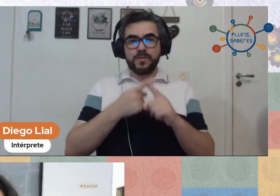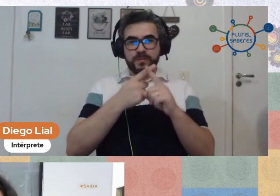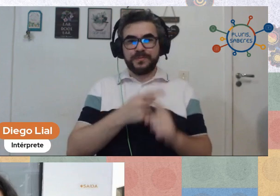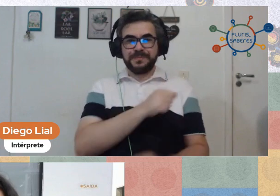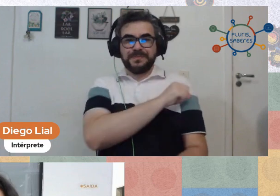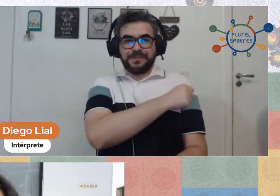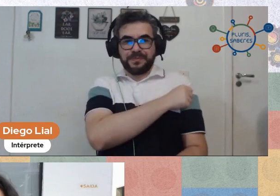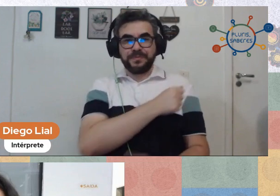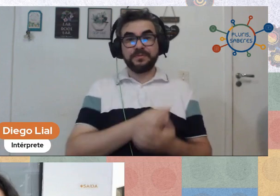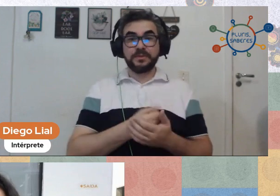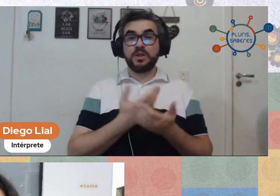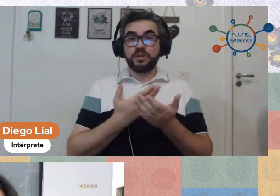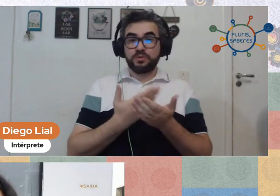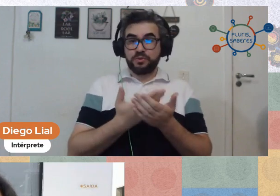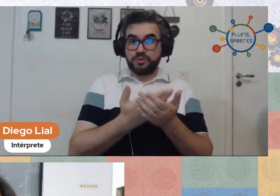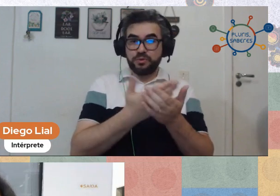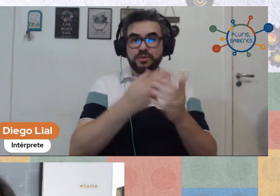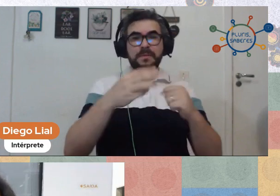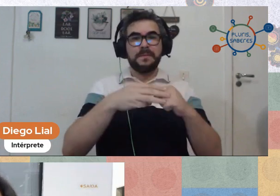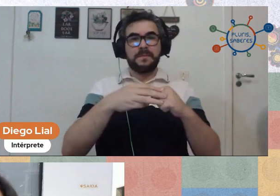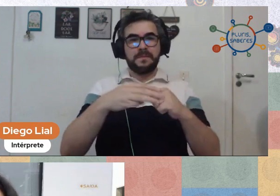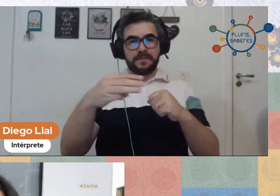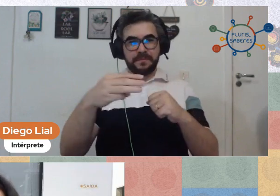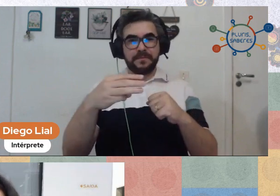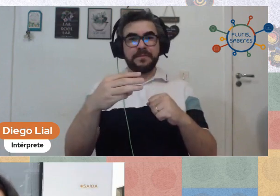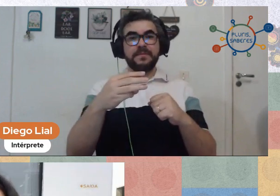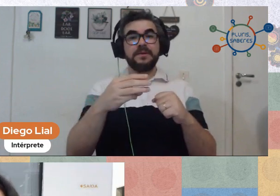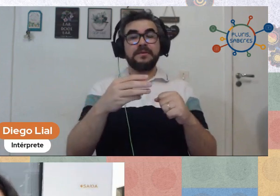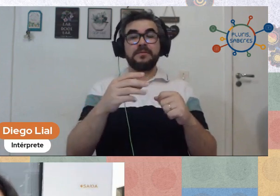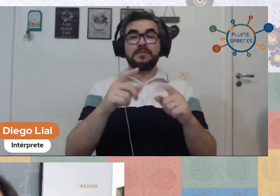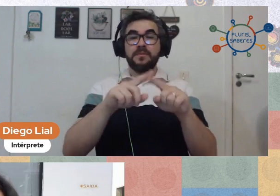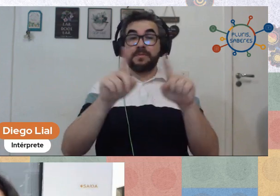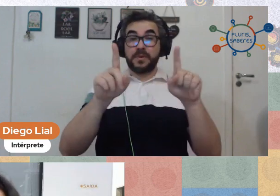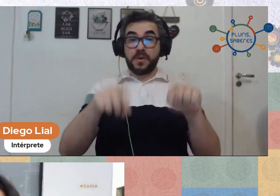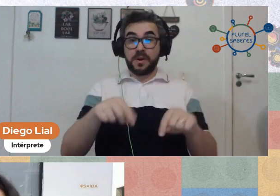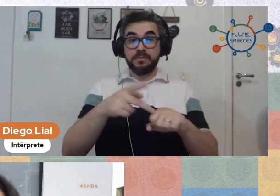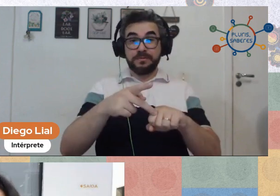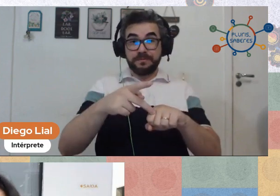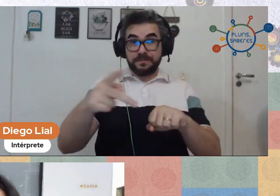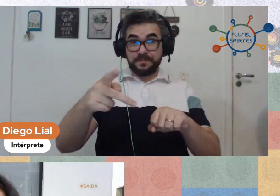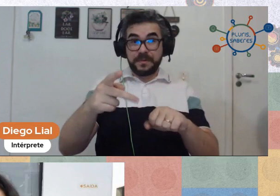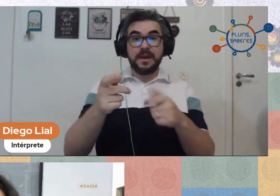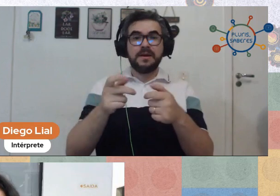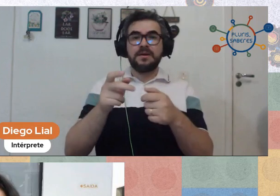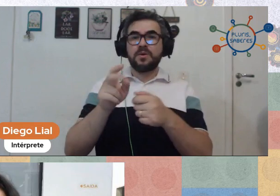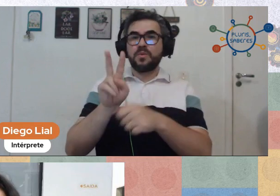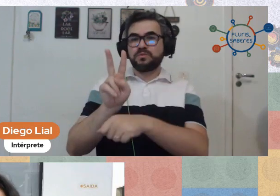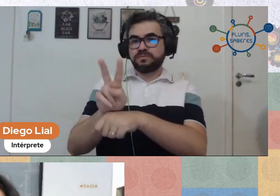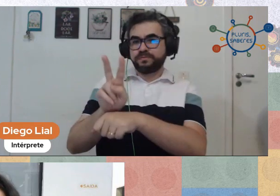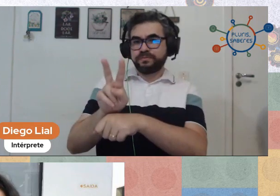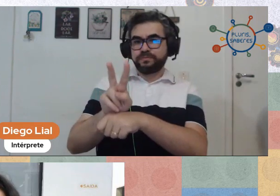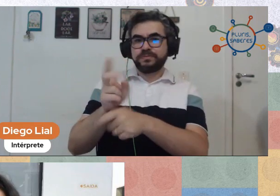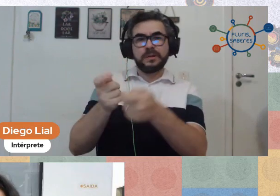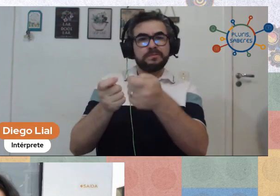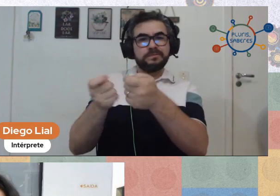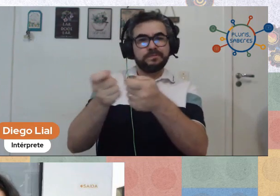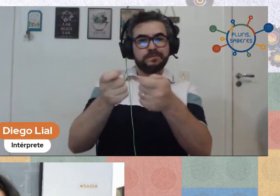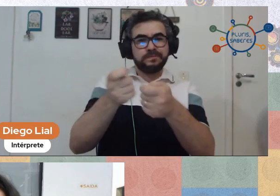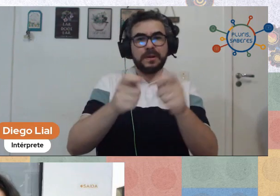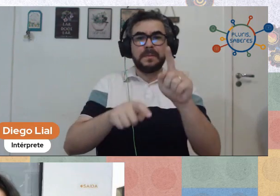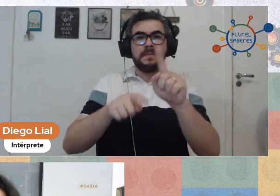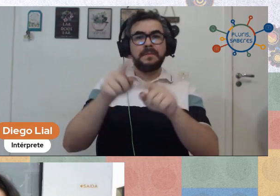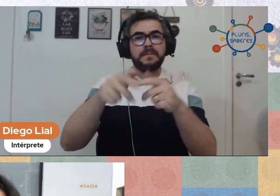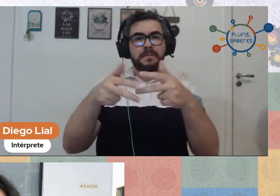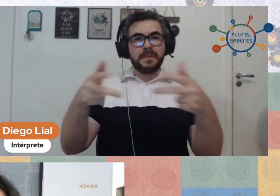de pós-graduação, pelo programa de pós-graduação em preservação e gestão do patrimônio cultural das ciências e da saúde